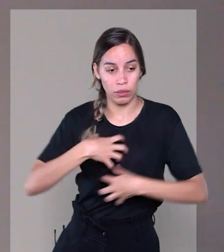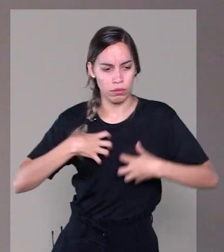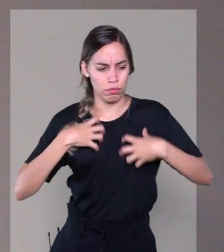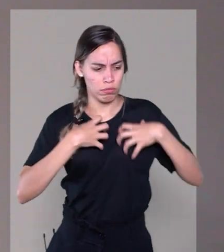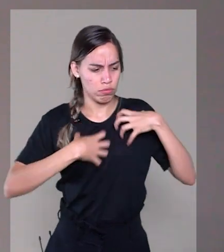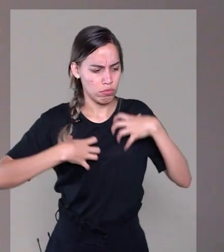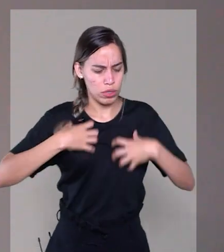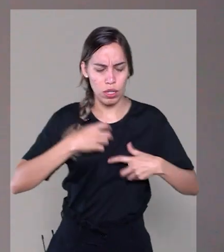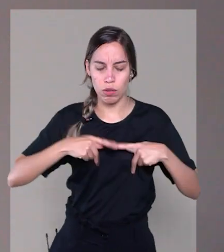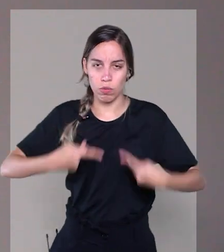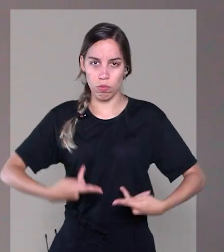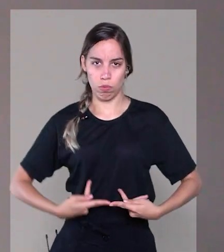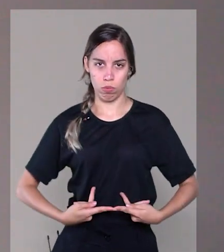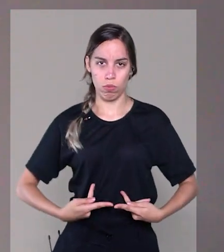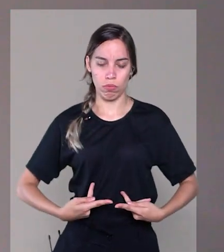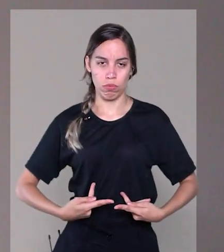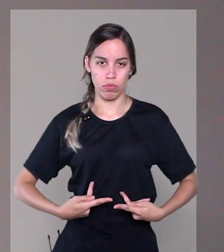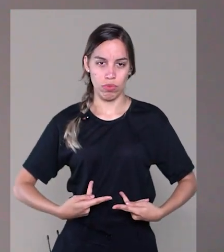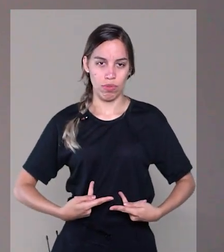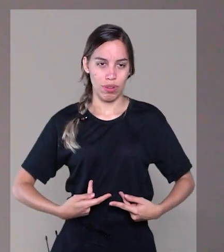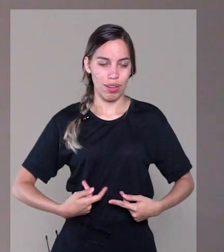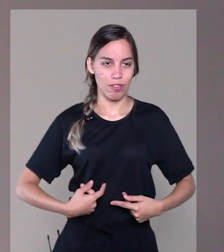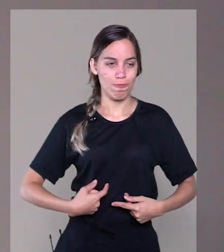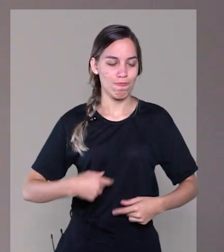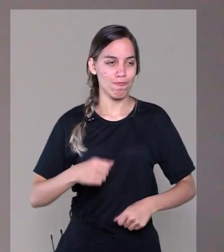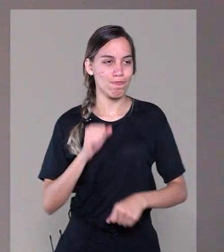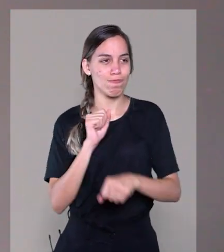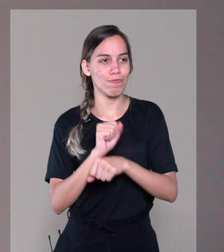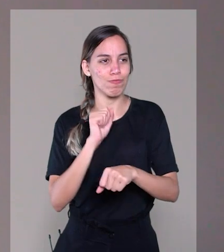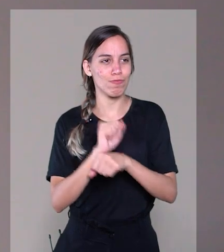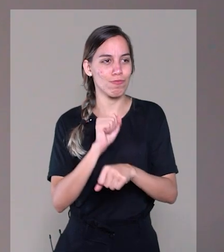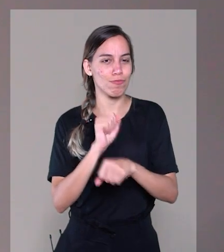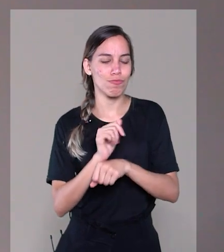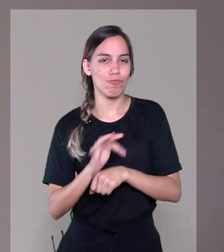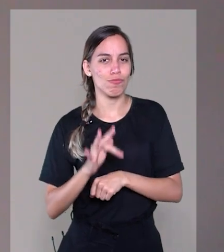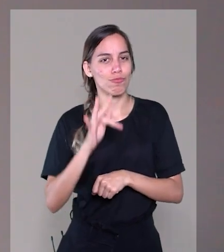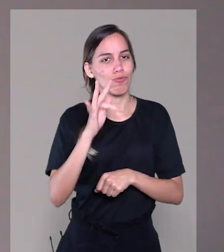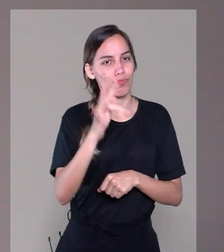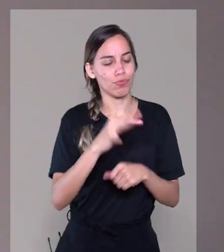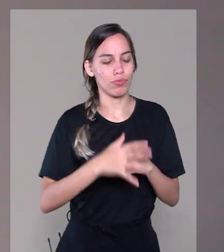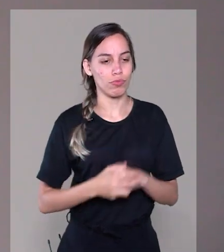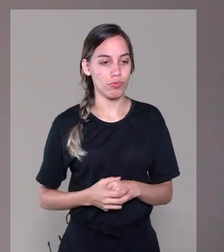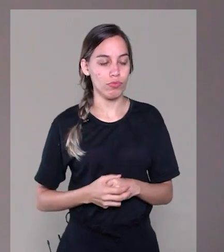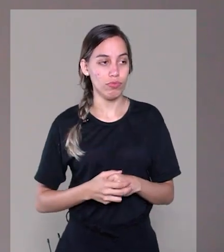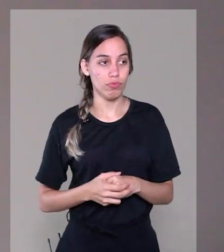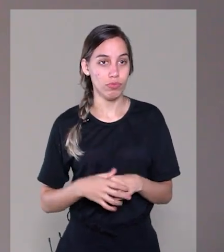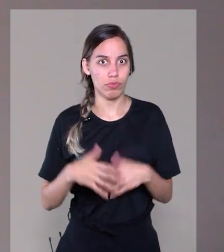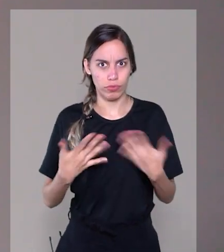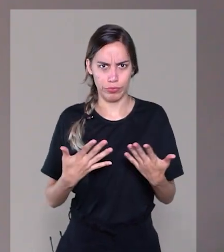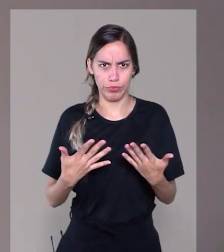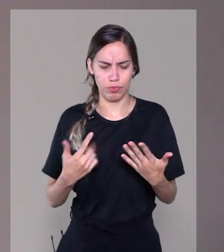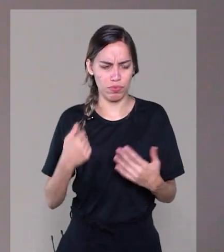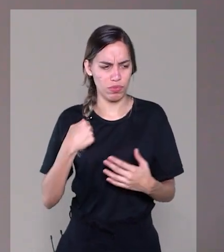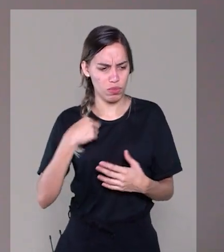tormentosa vida do homem e a esperança brotar das cinzas. Então, eu acho que esse realmente traduz ali o caminho